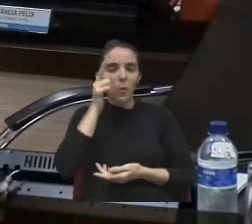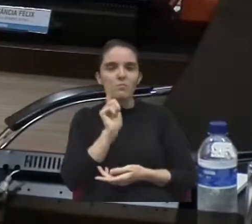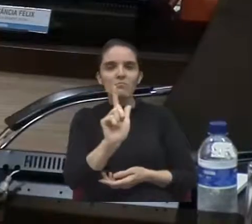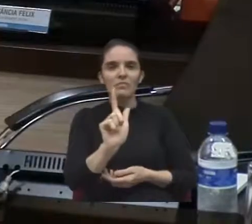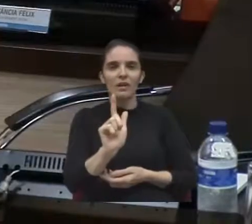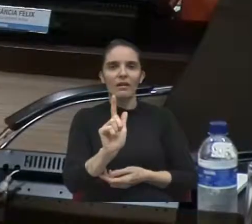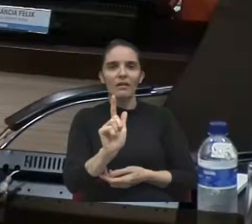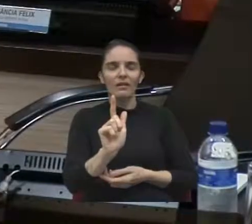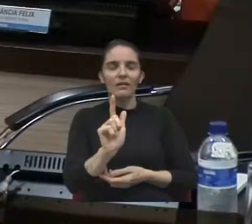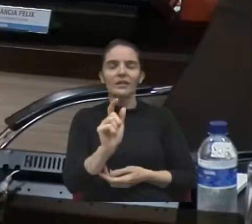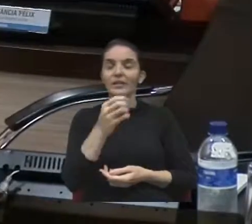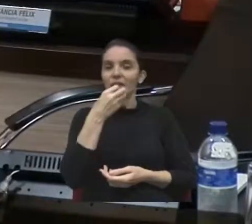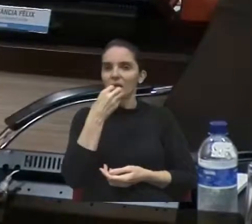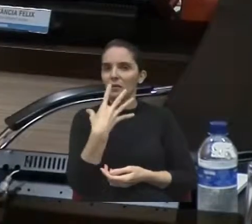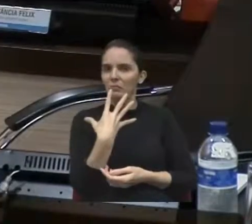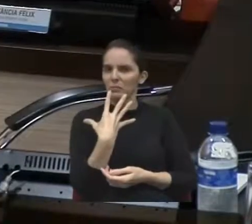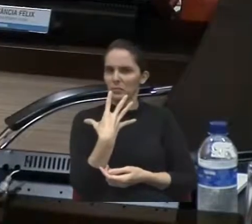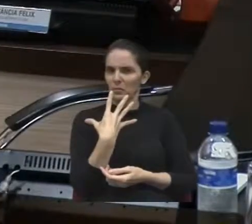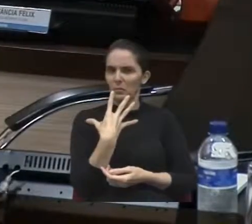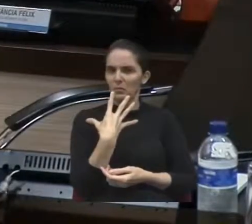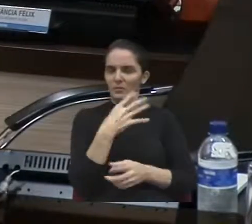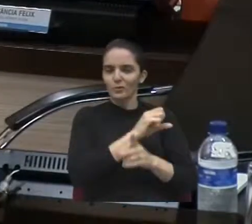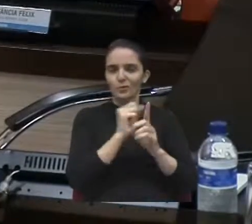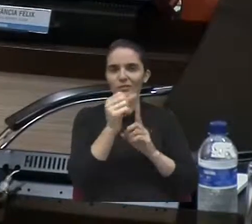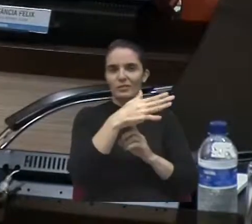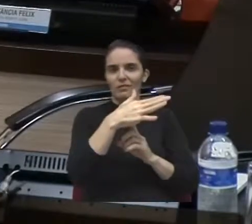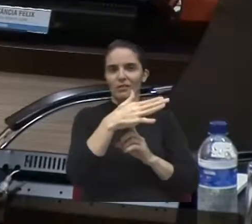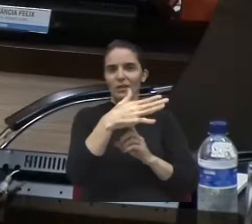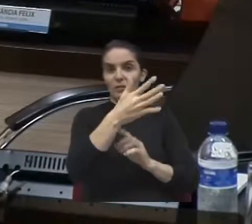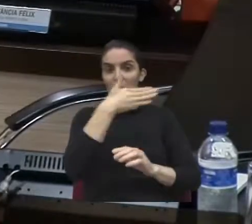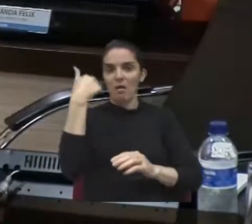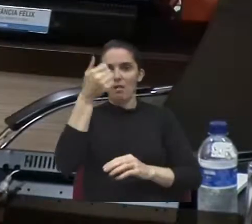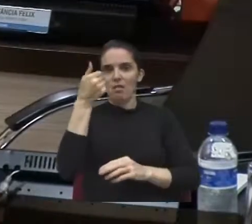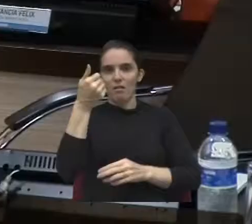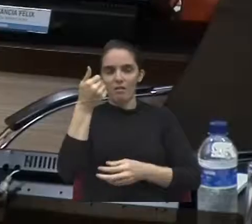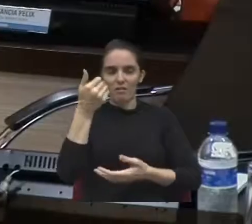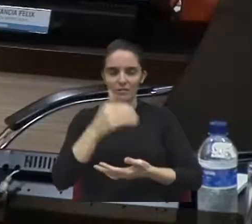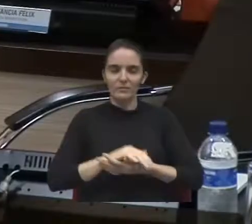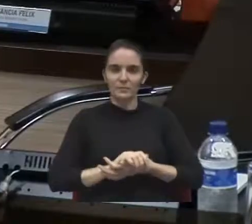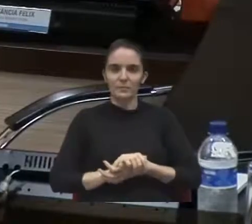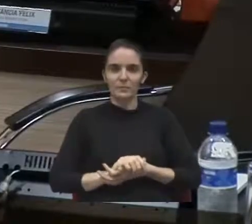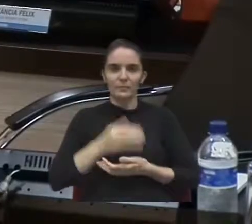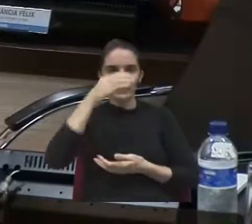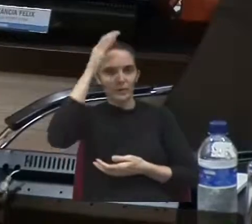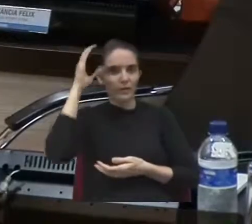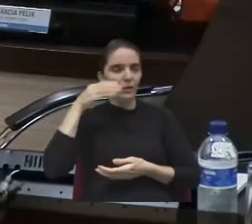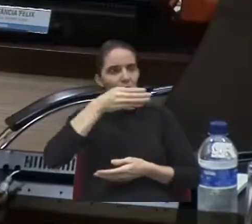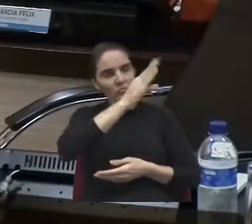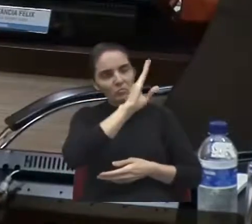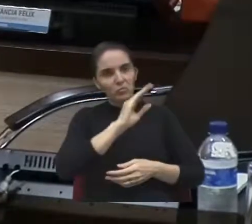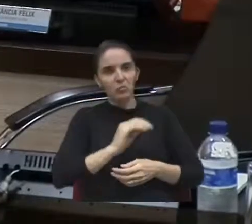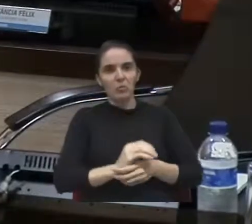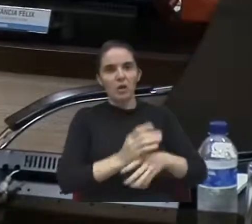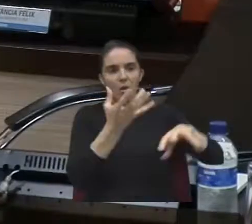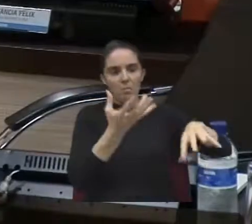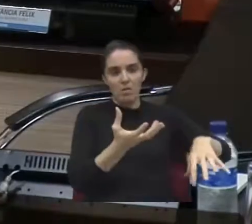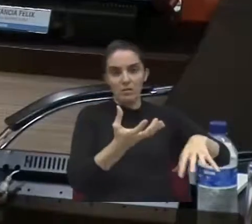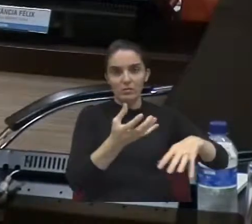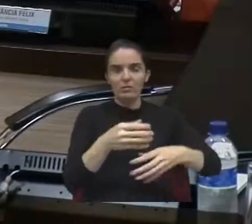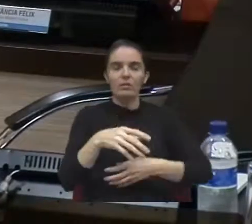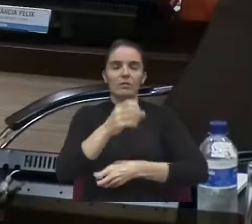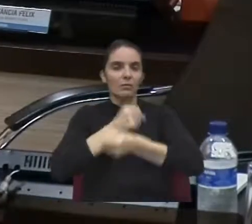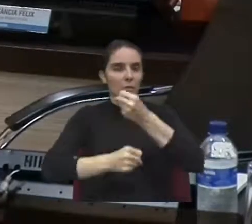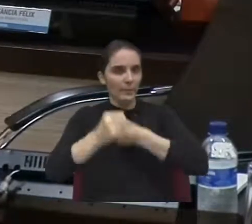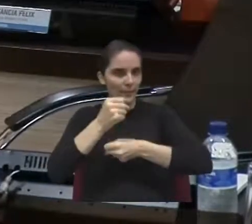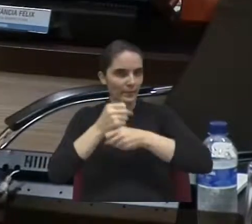efeito muito positivo para a sociedade. As diversas vezes que eu fui para Brasília, em especial o ano passado,